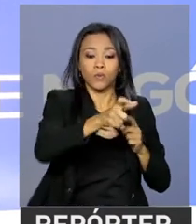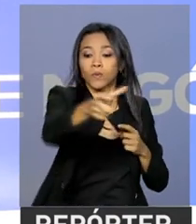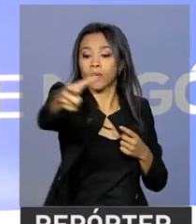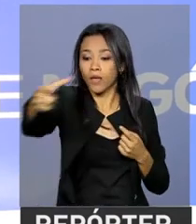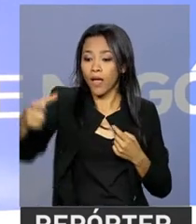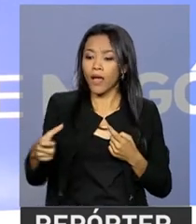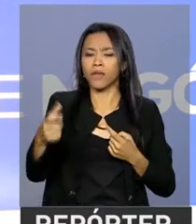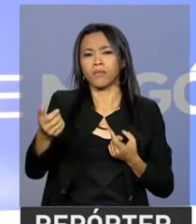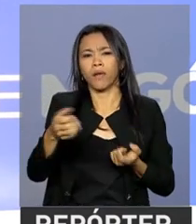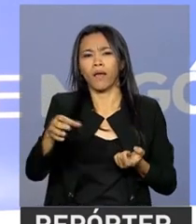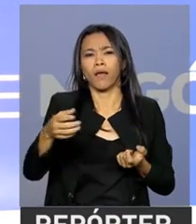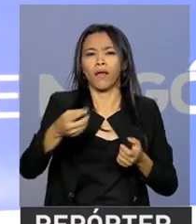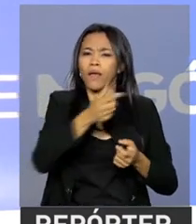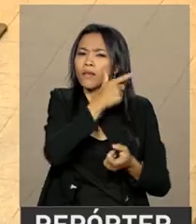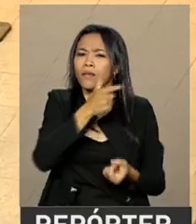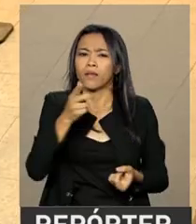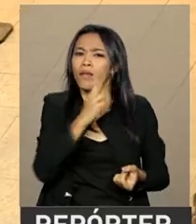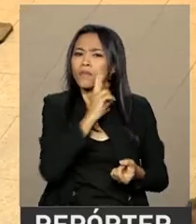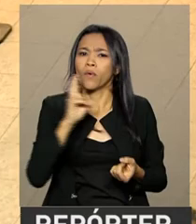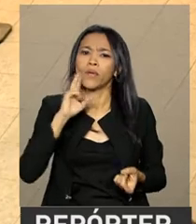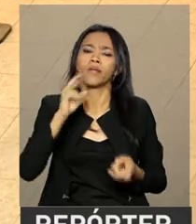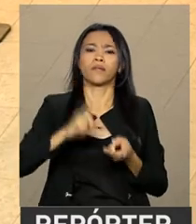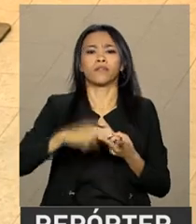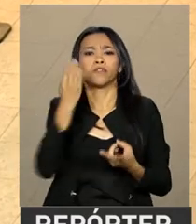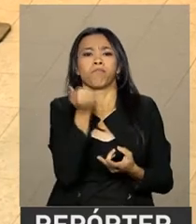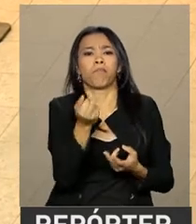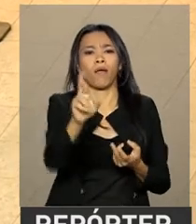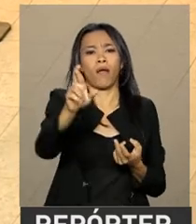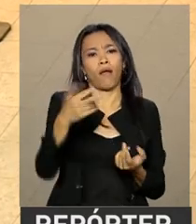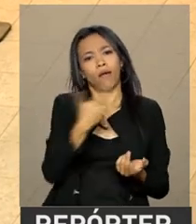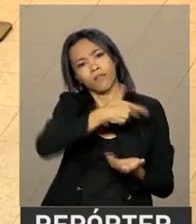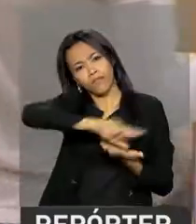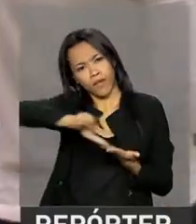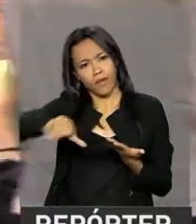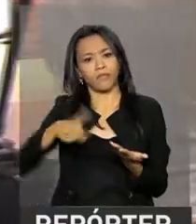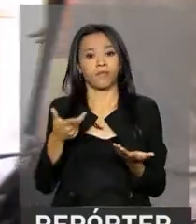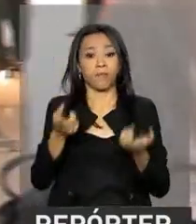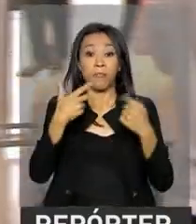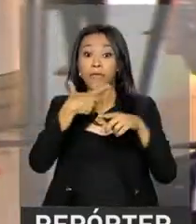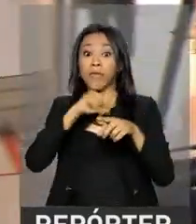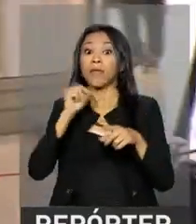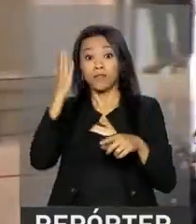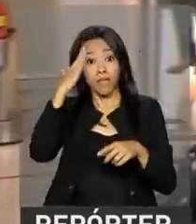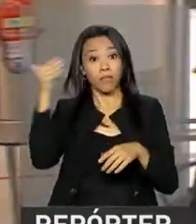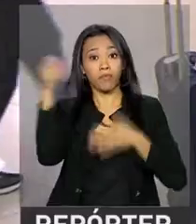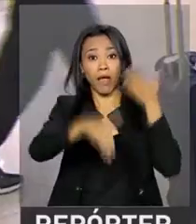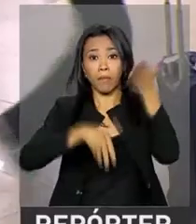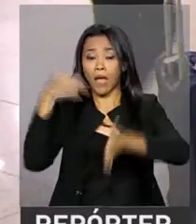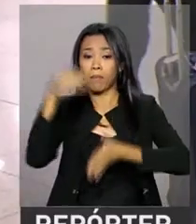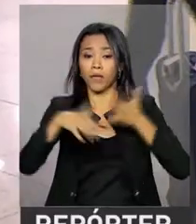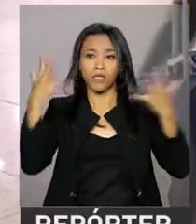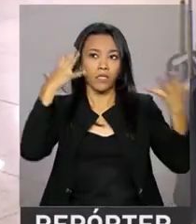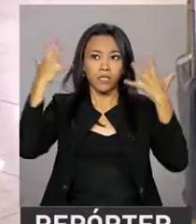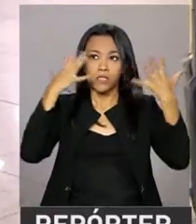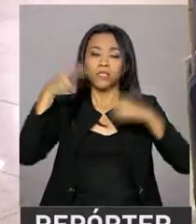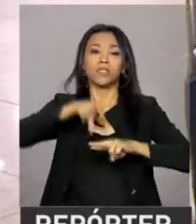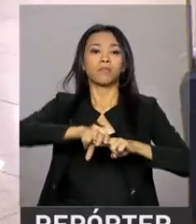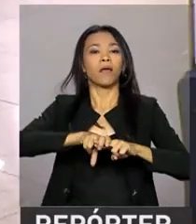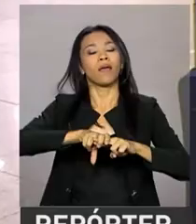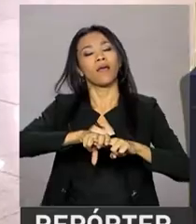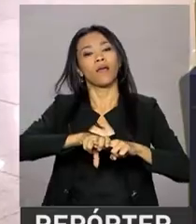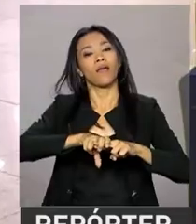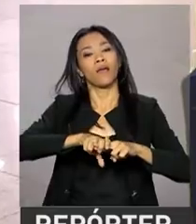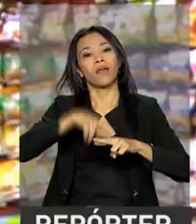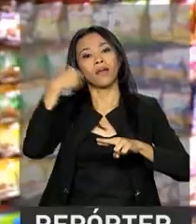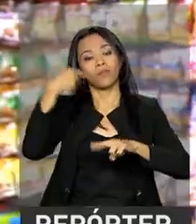e lojas quem frequenta os aeroportos sabe na correria do dia a dia à espera pelo vôo pode ser